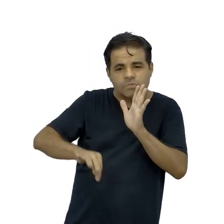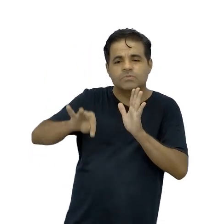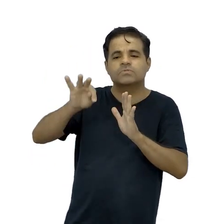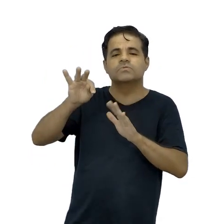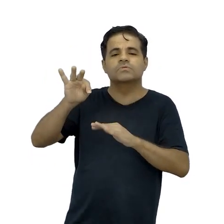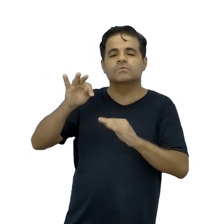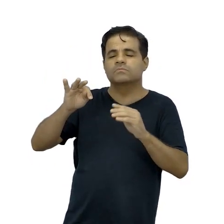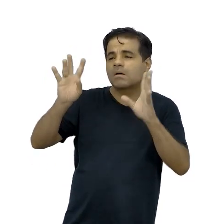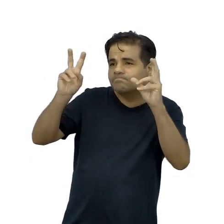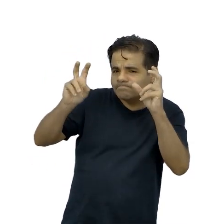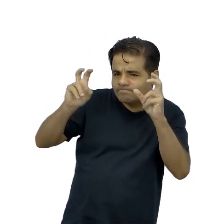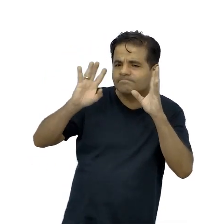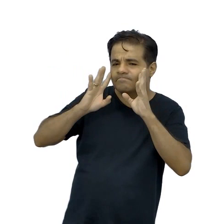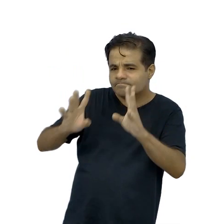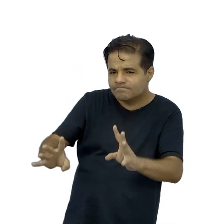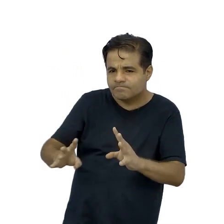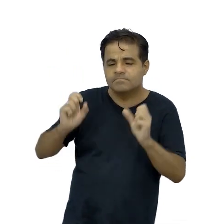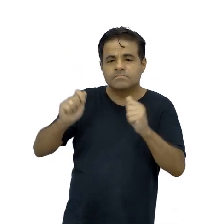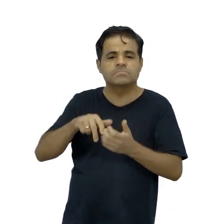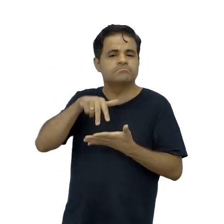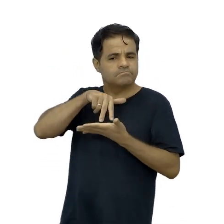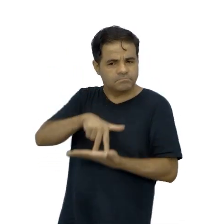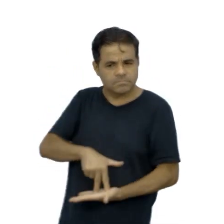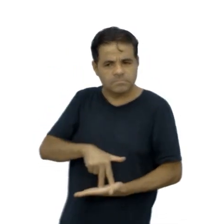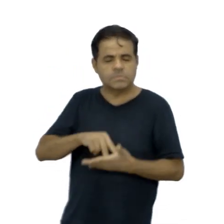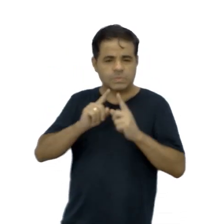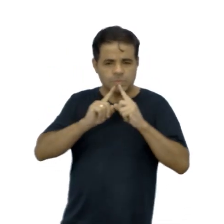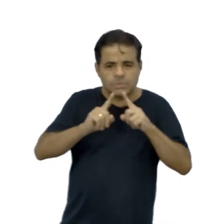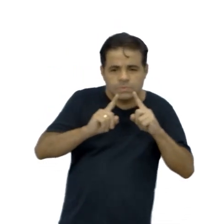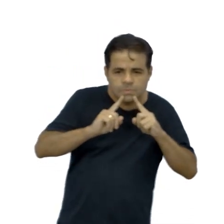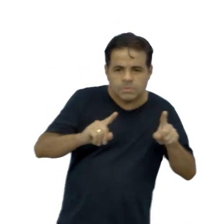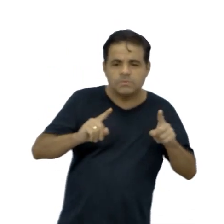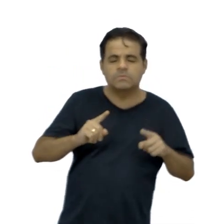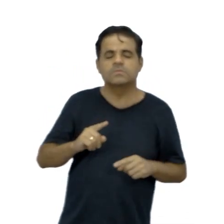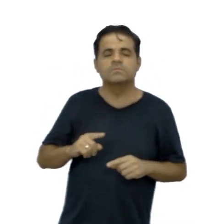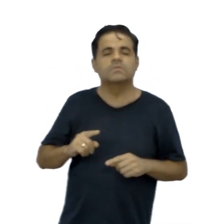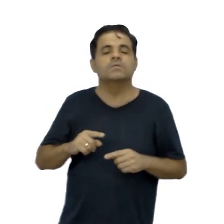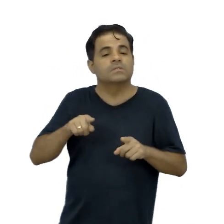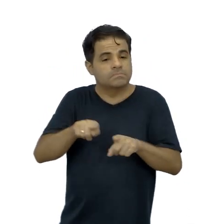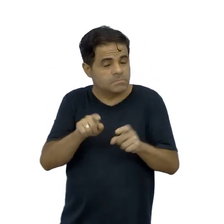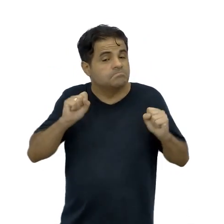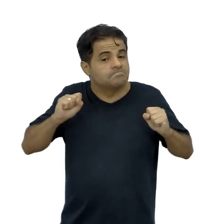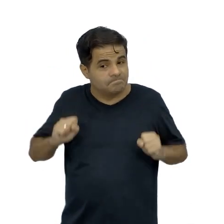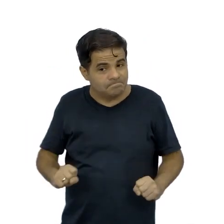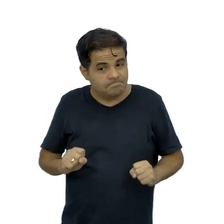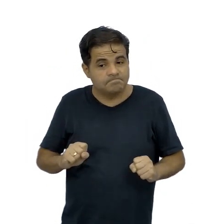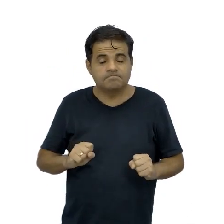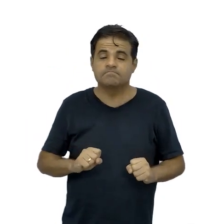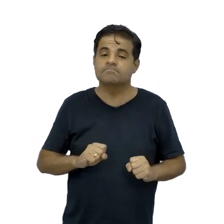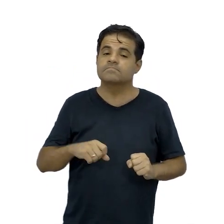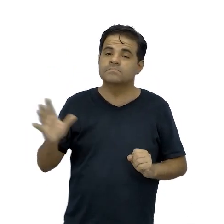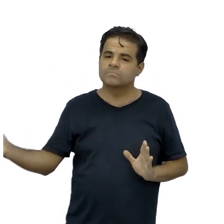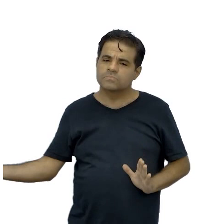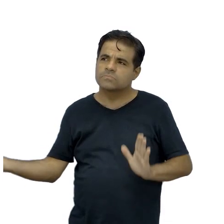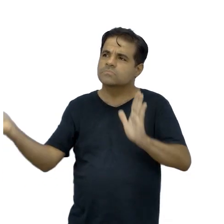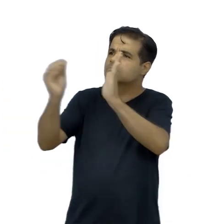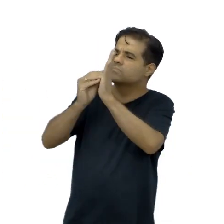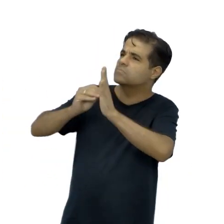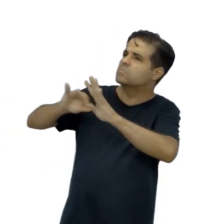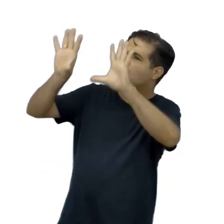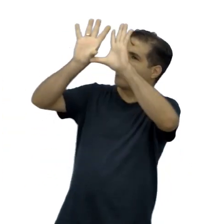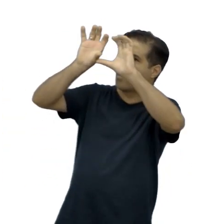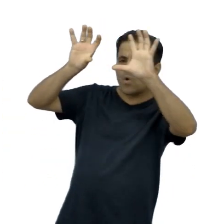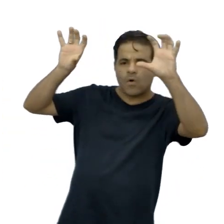temática ouvida, que lhes permitam posicionamentos críticos, entre outros. Também você pode, de repente, pôr na lousa uma nuvem